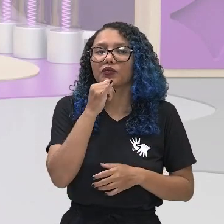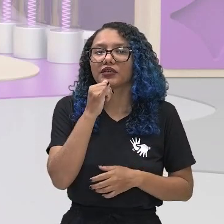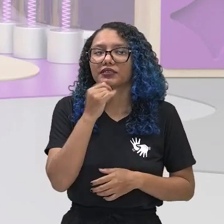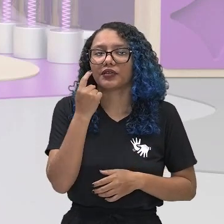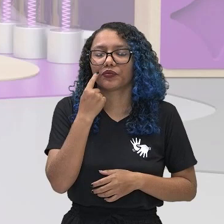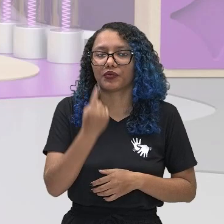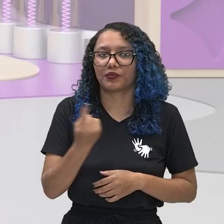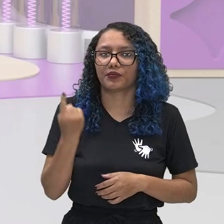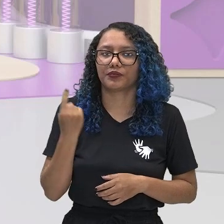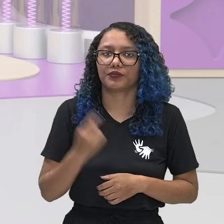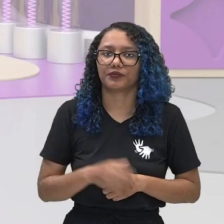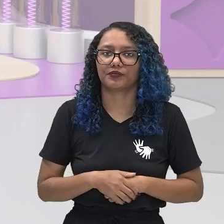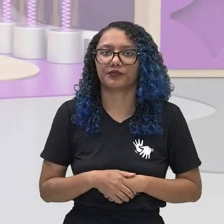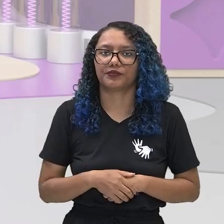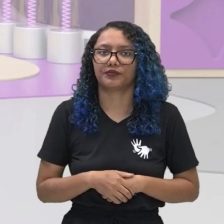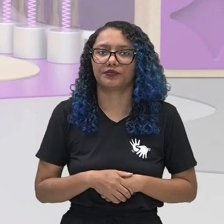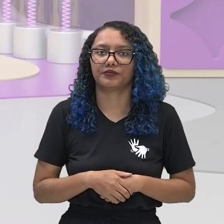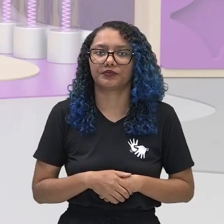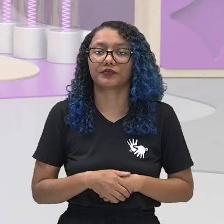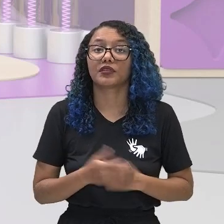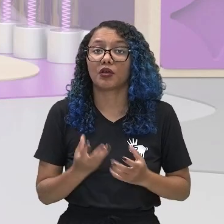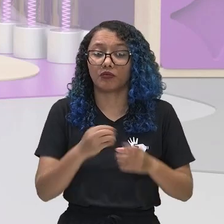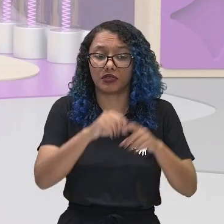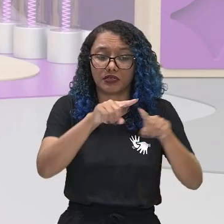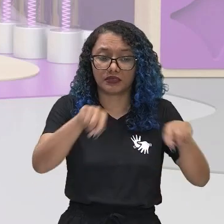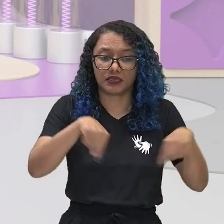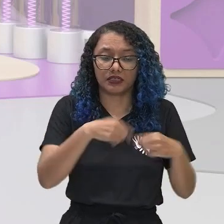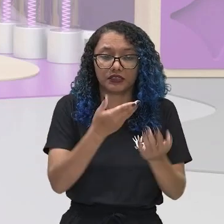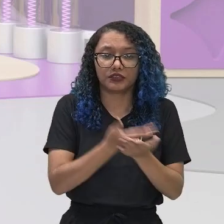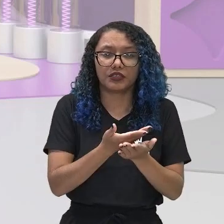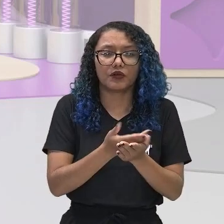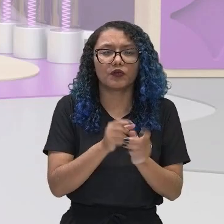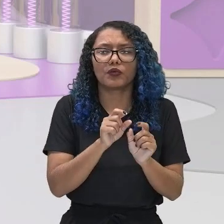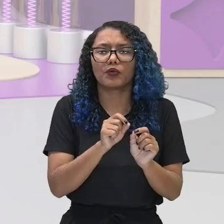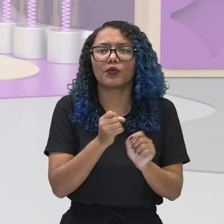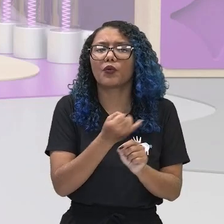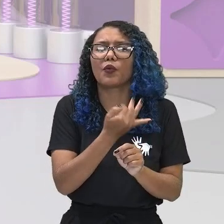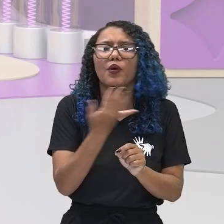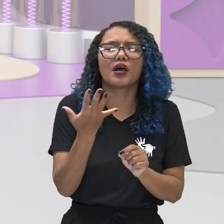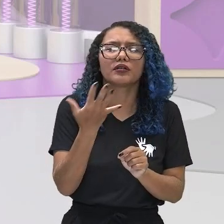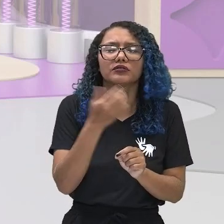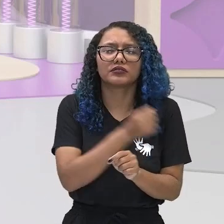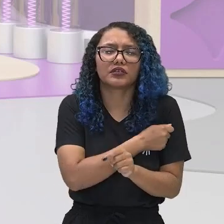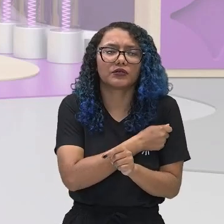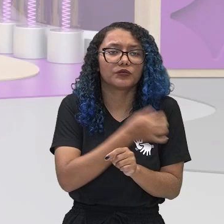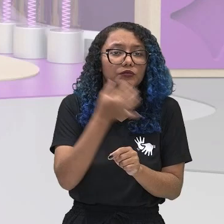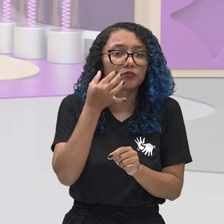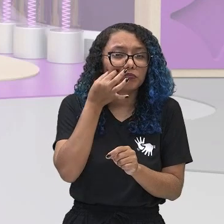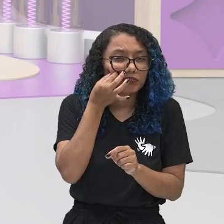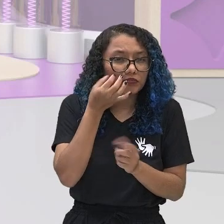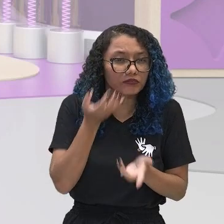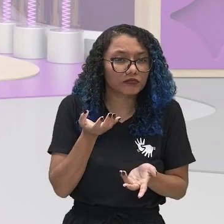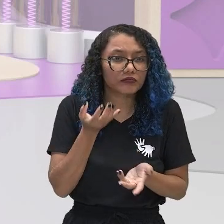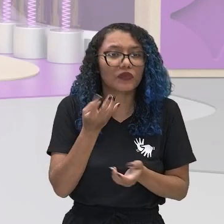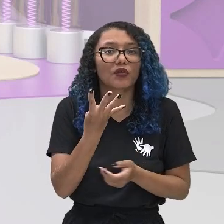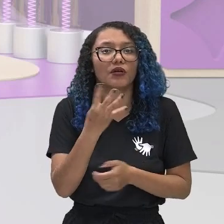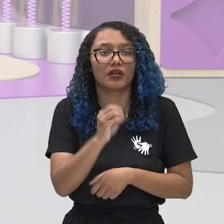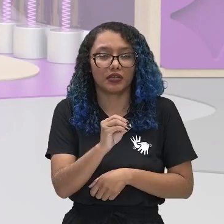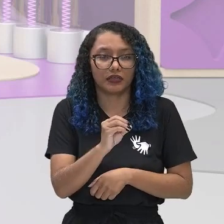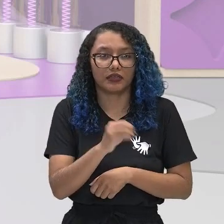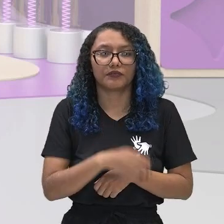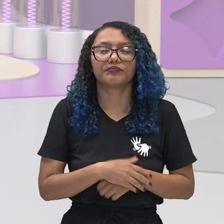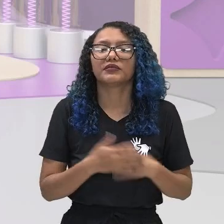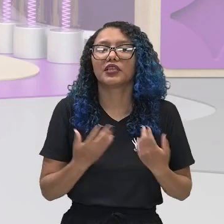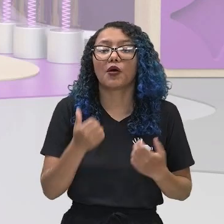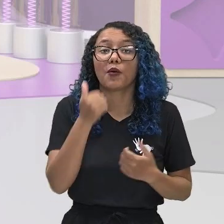ó. Em uma sala de aula, havia 40 alunos. Quando 7 meninas